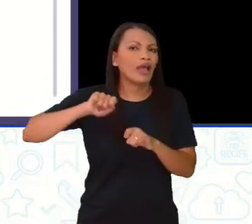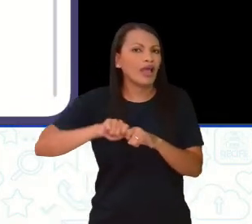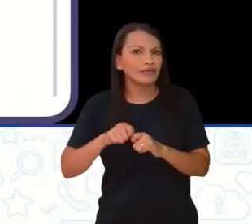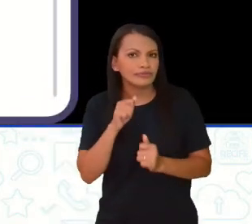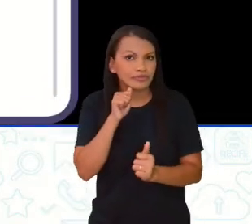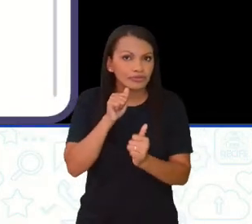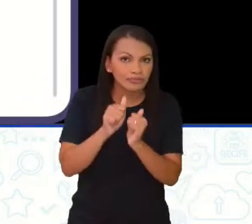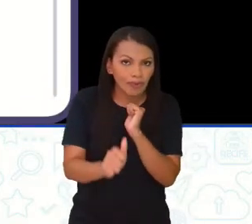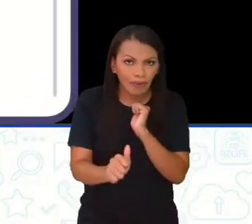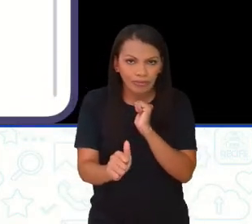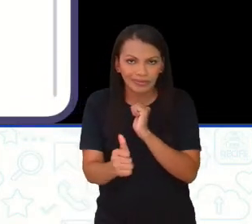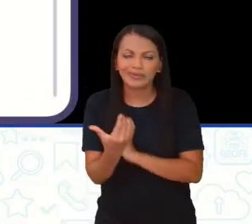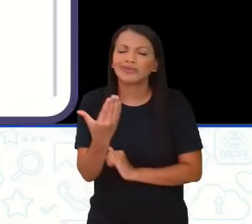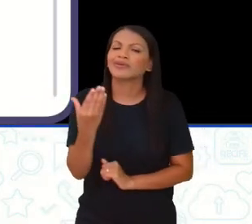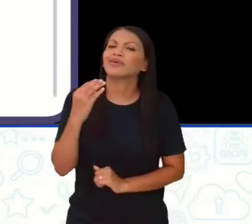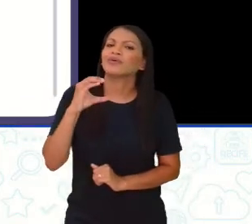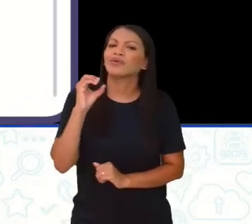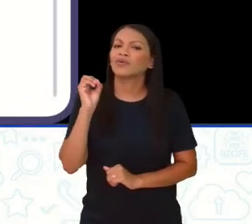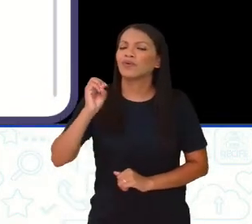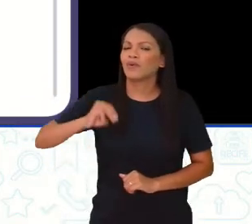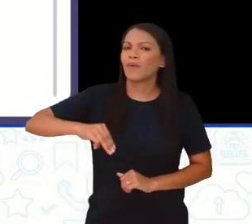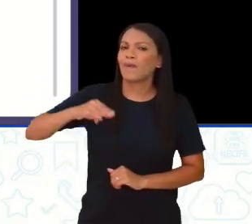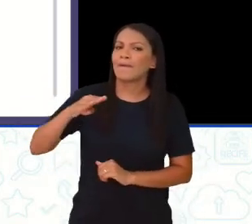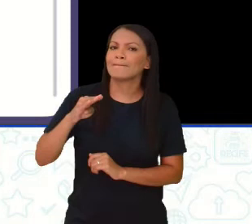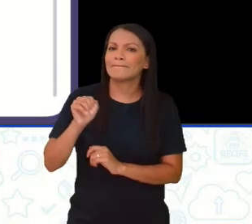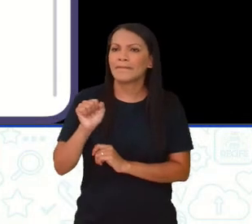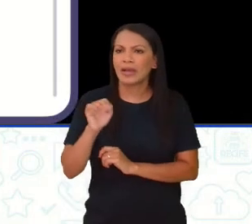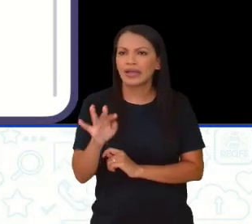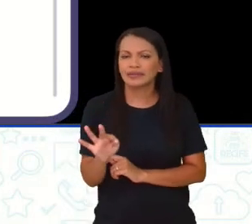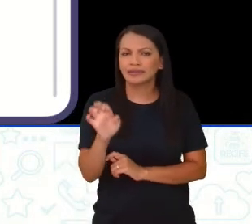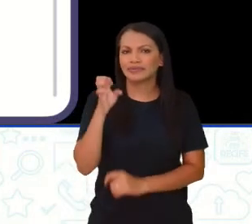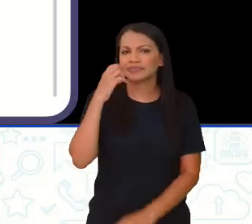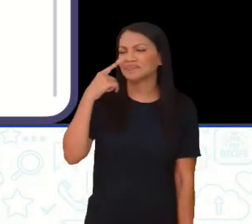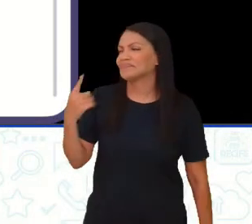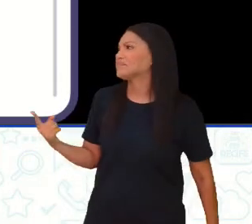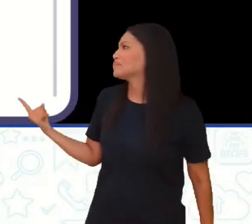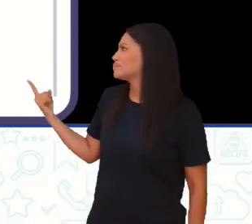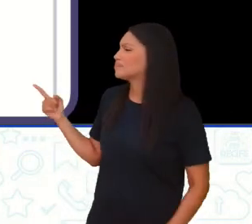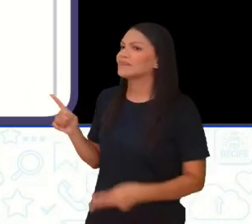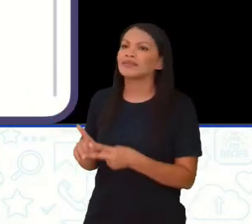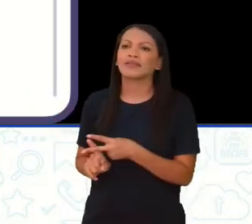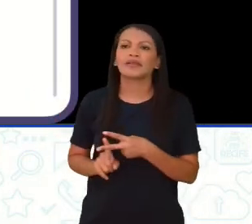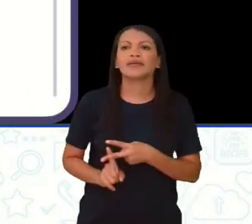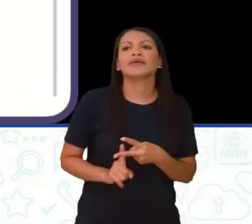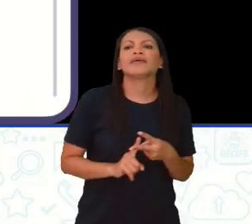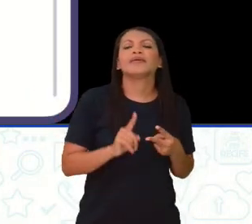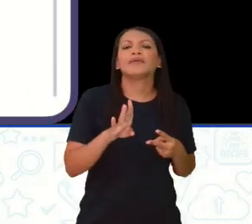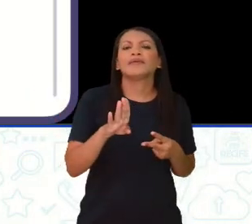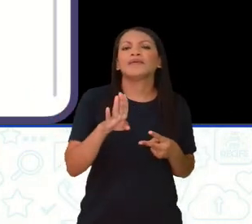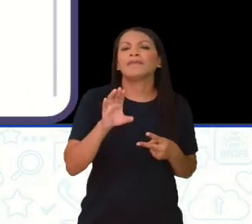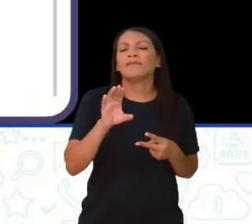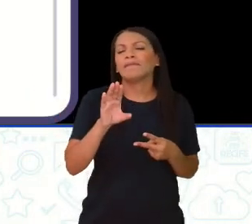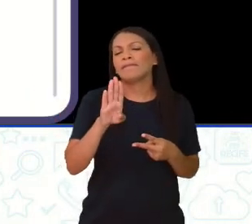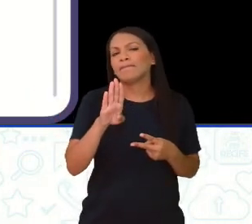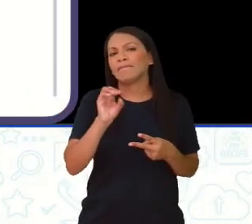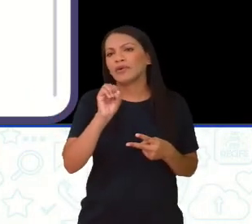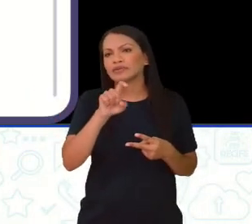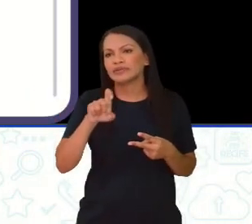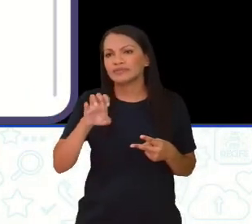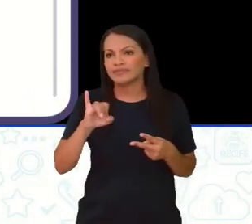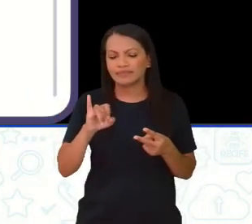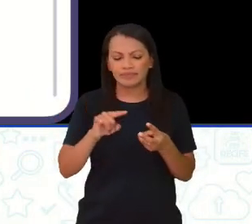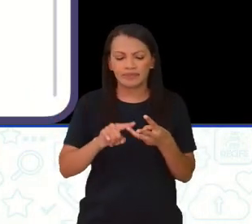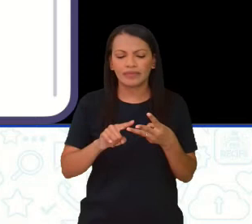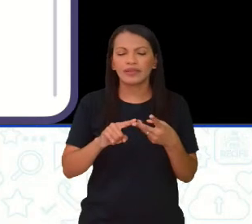esportes de combate. Nós temos aí o boxe, né, o judô, o taekwondo, o jiu-jitsu,